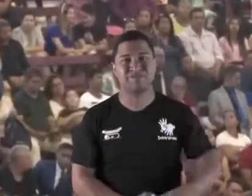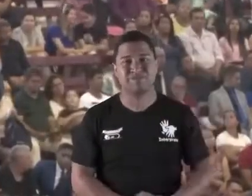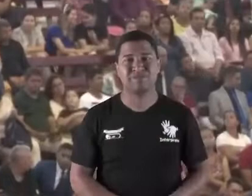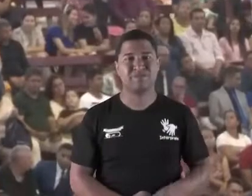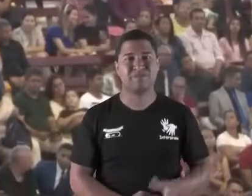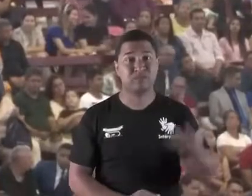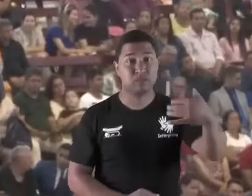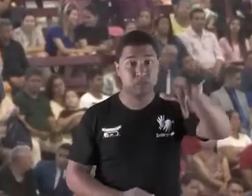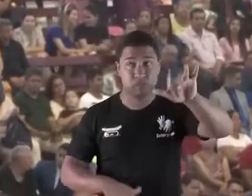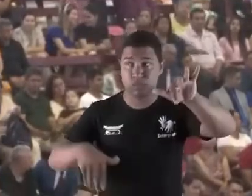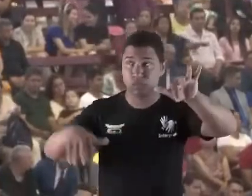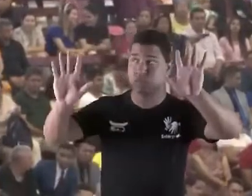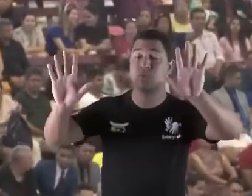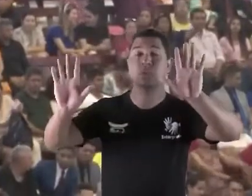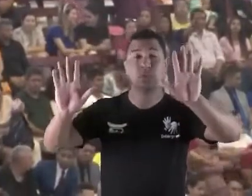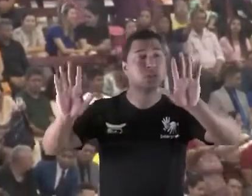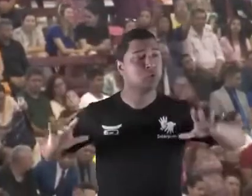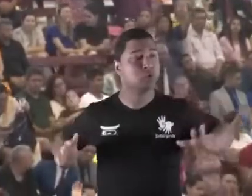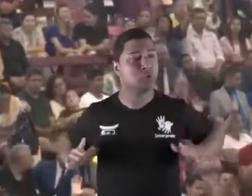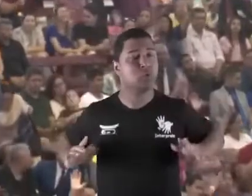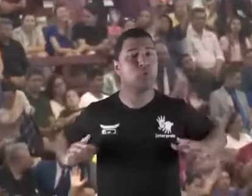Levanta as suas duas asas aí agora